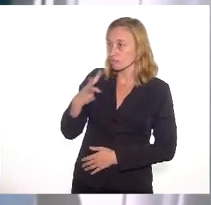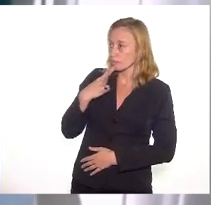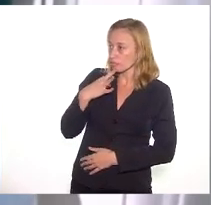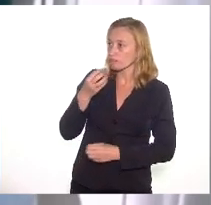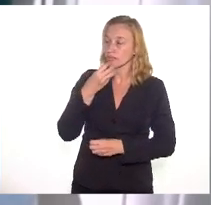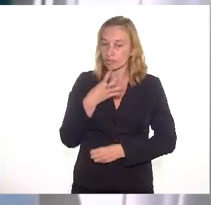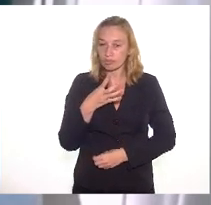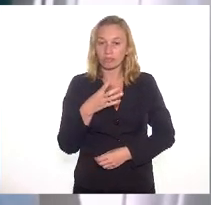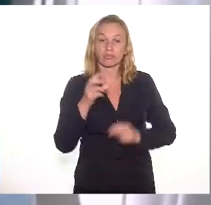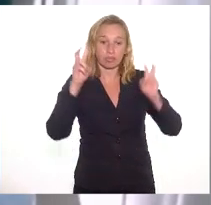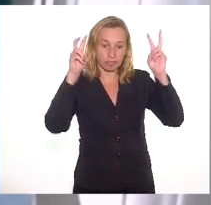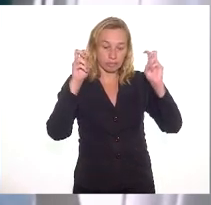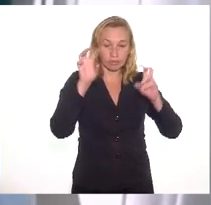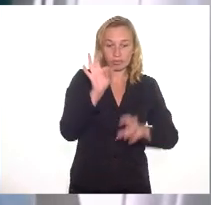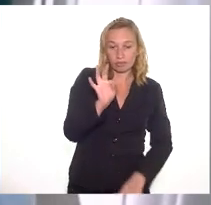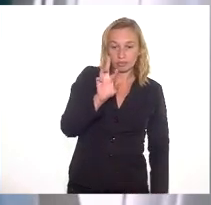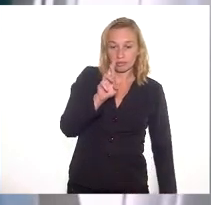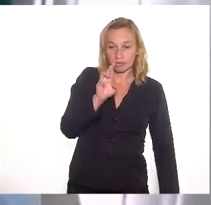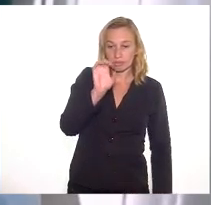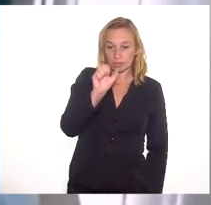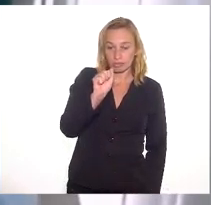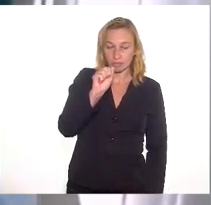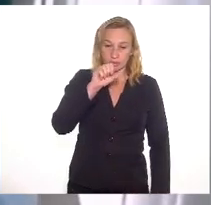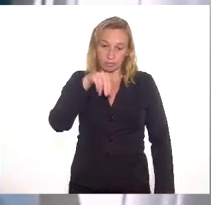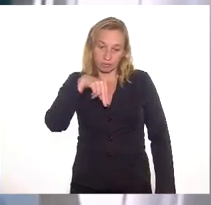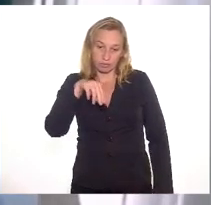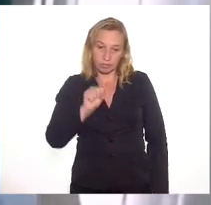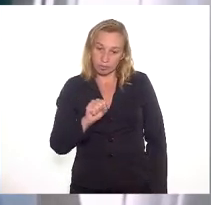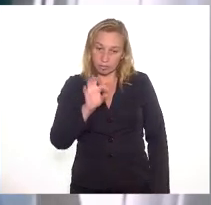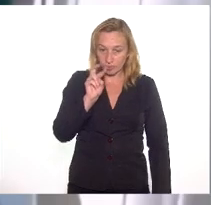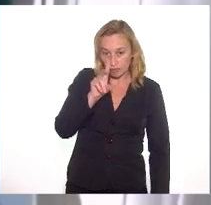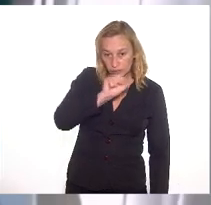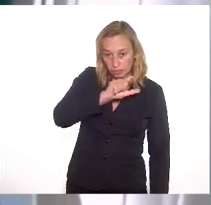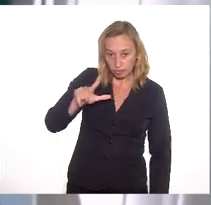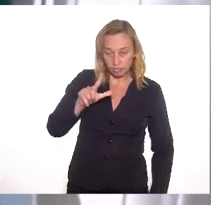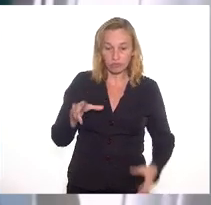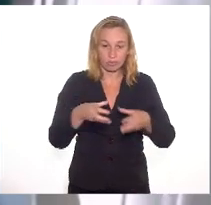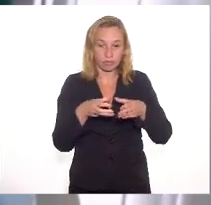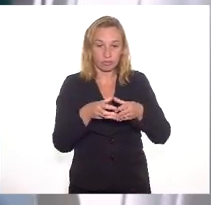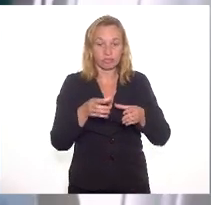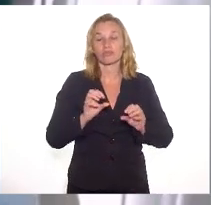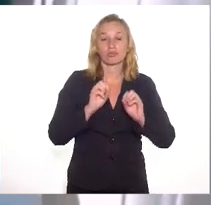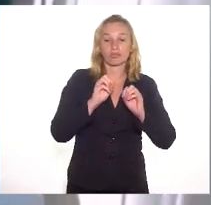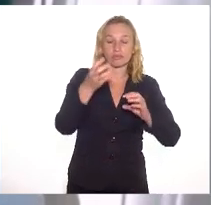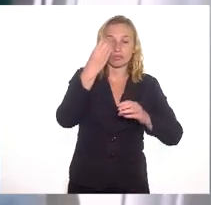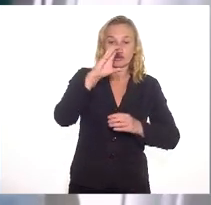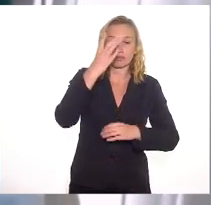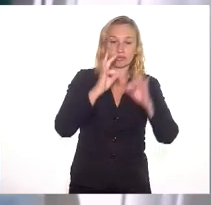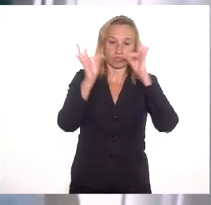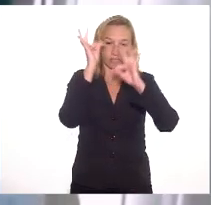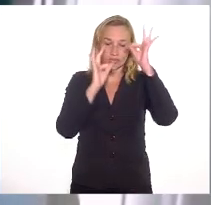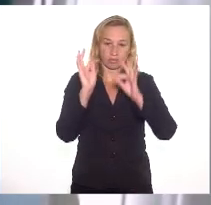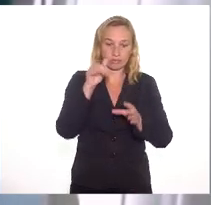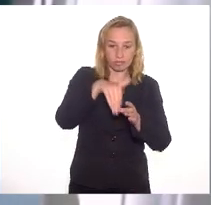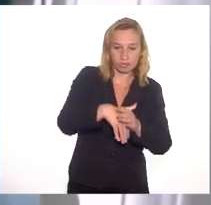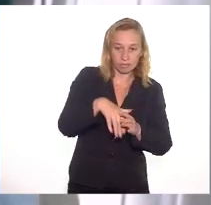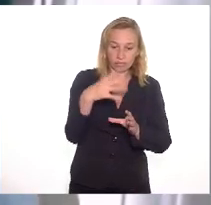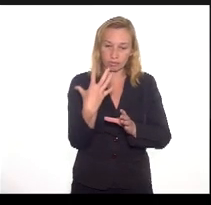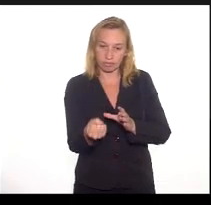temas transversais. Por isso, saudando a preocupação de Vossa Excelência, o parecer da Comissão de Ciência e Tecnologia favorável com